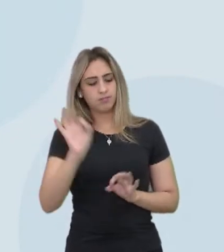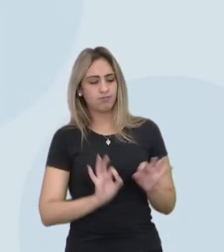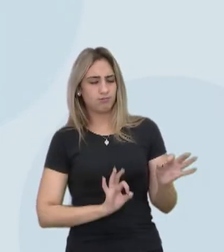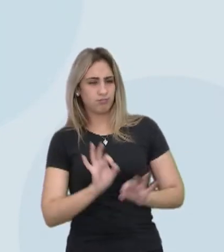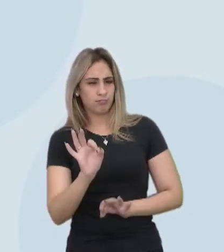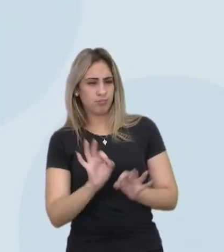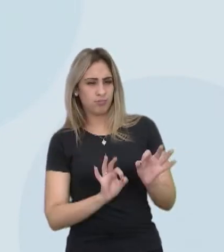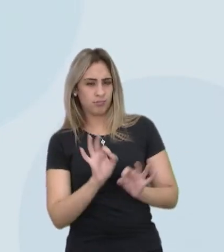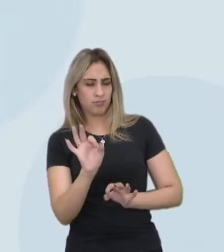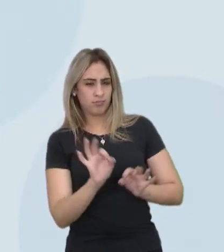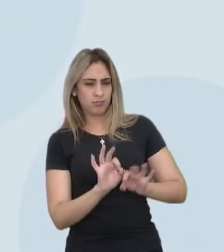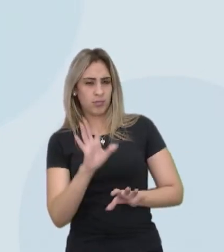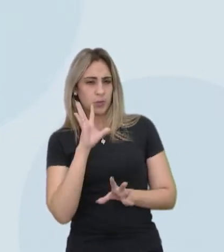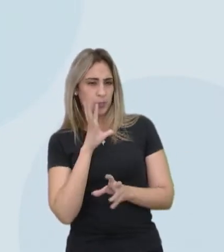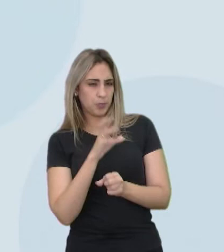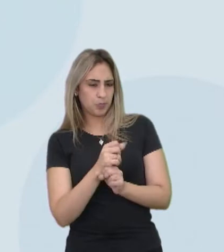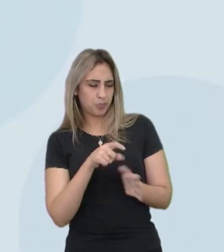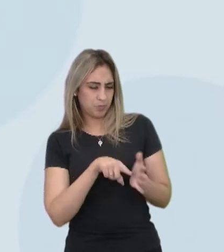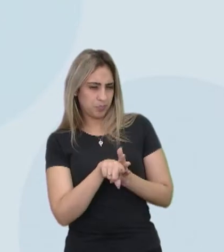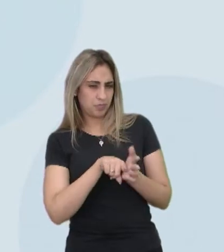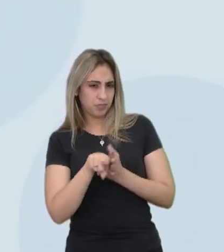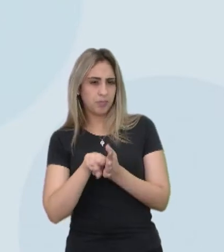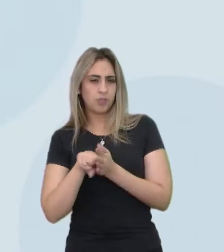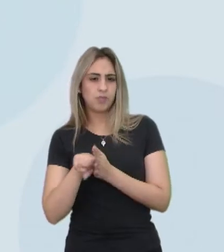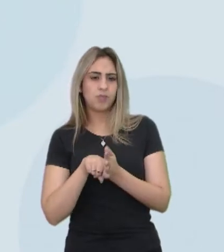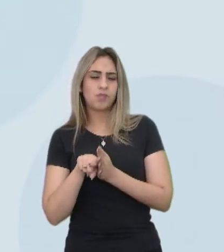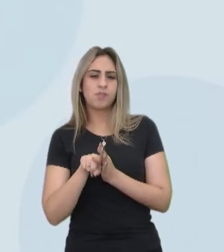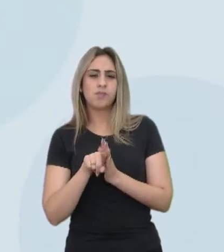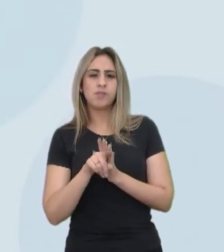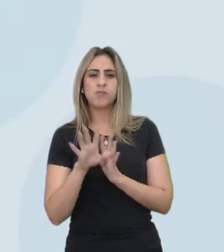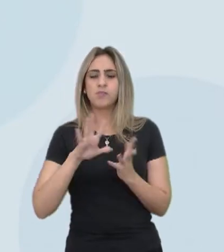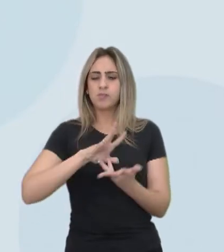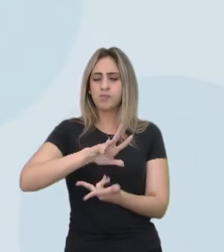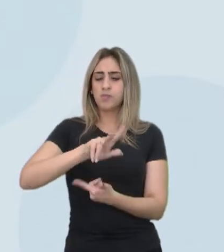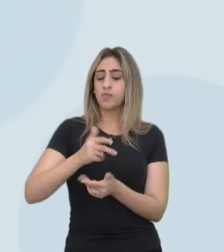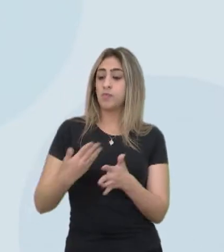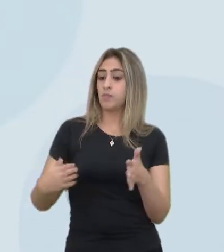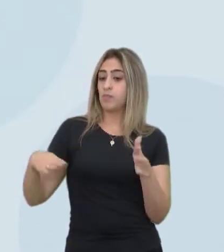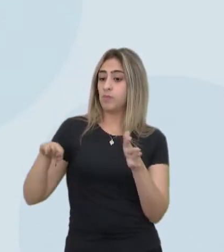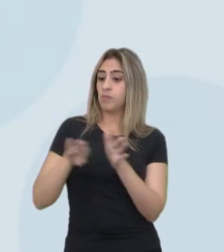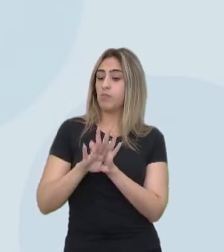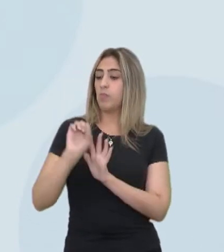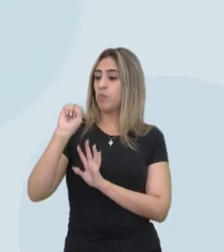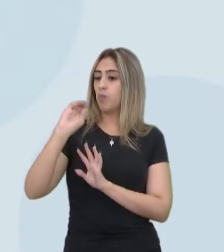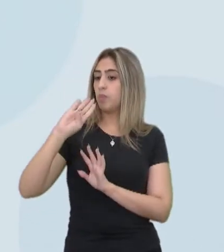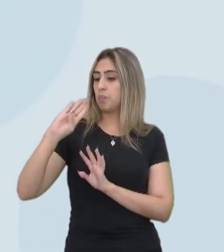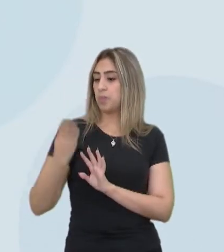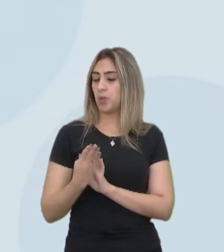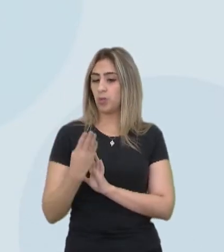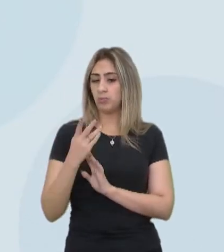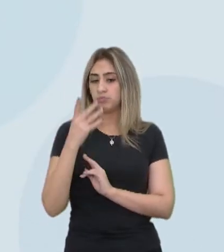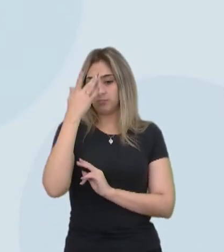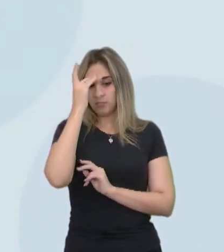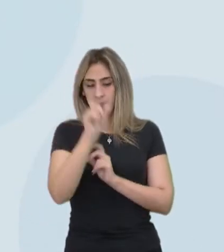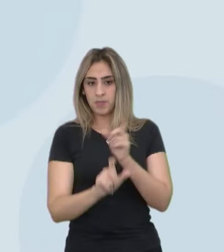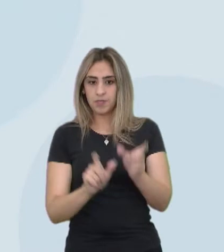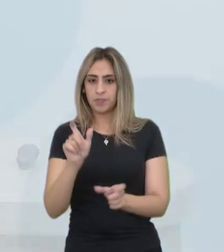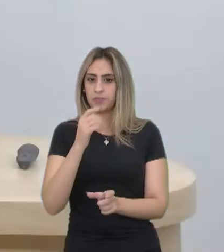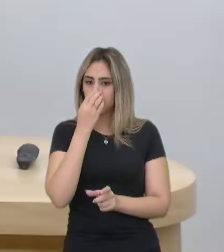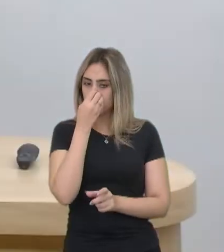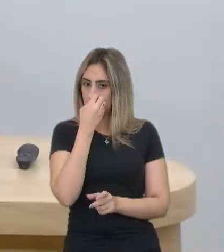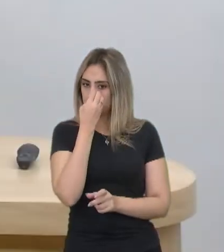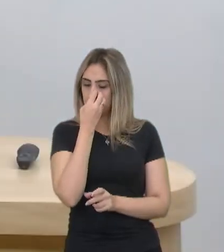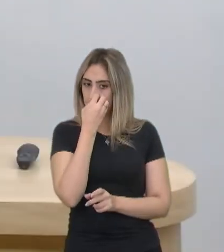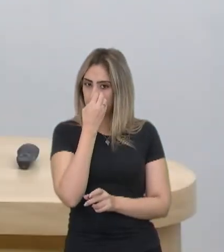projeção da ONU, né, era de que o mundo chegaria aos 8 bilhões de habitantes. Pode voltar em mim um